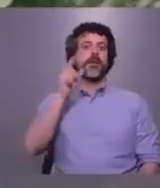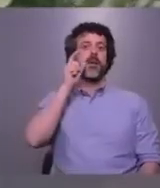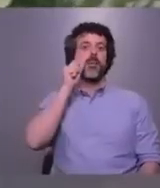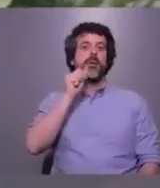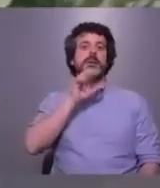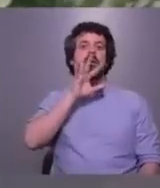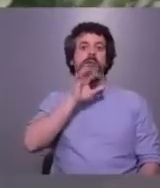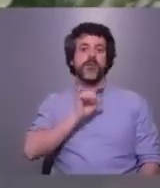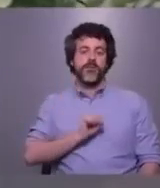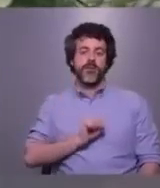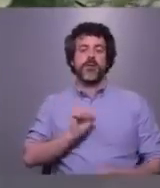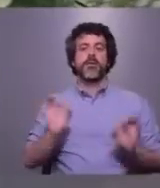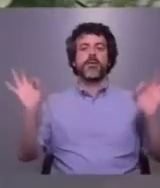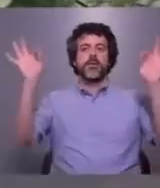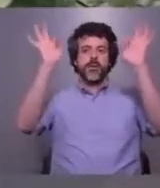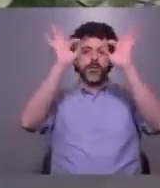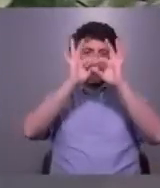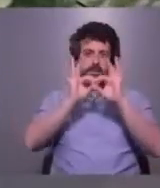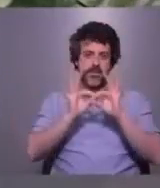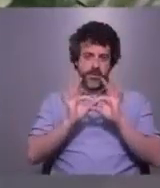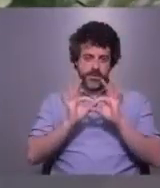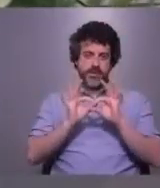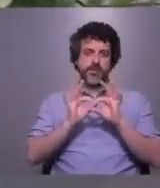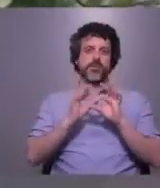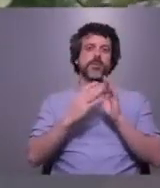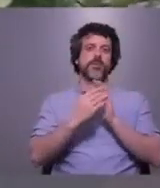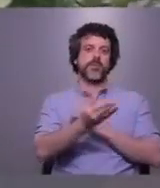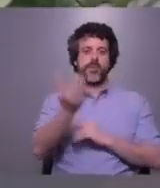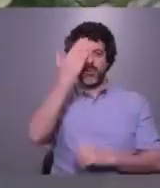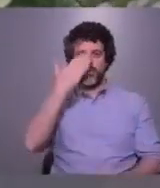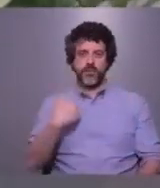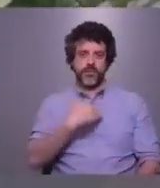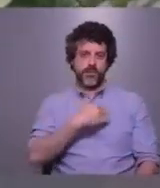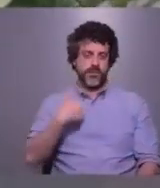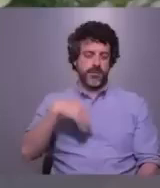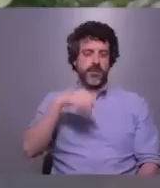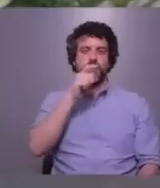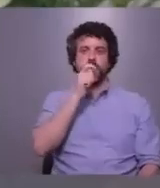In nomine Patris et Filii et Spiritus Sancti.